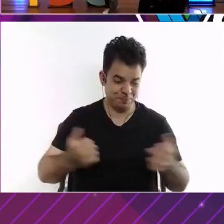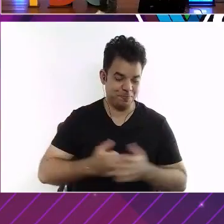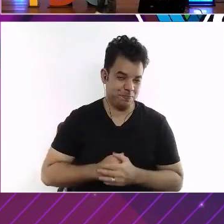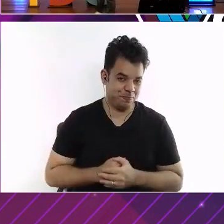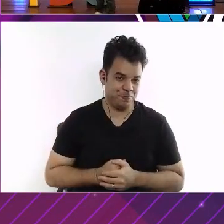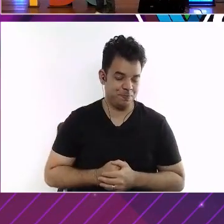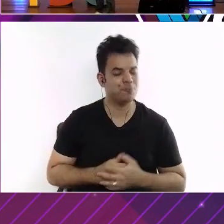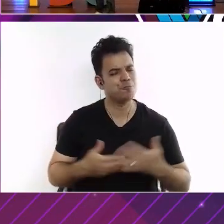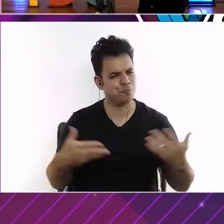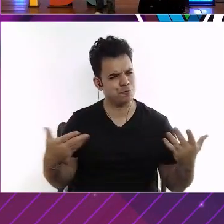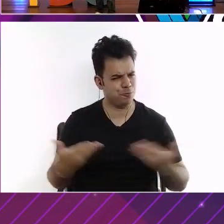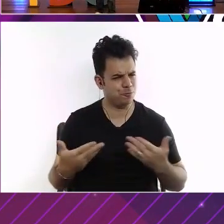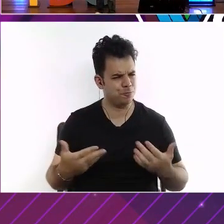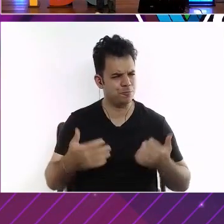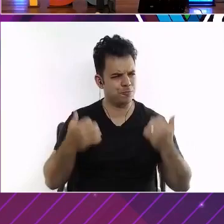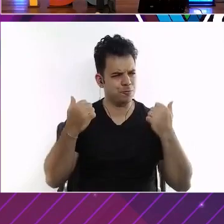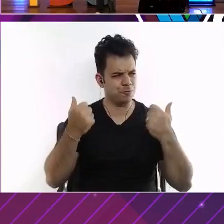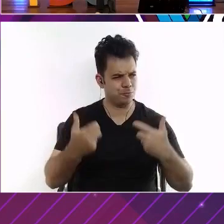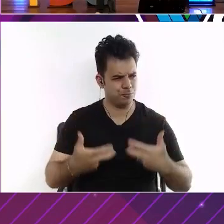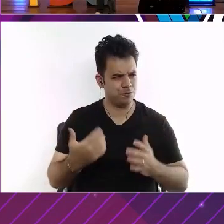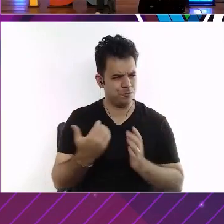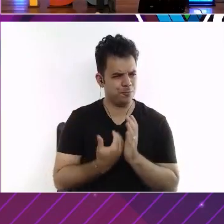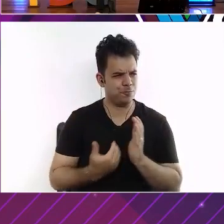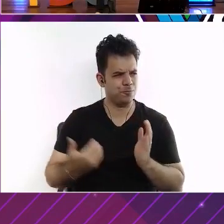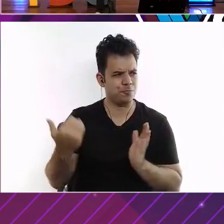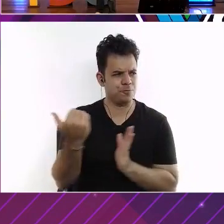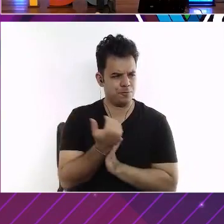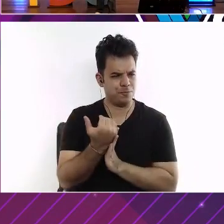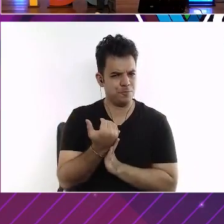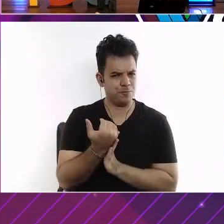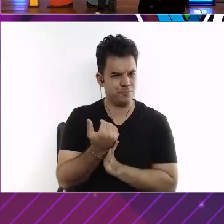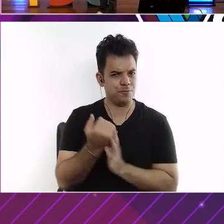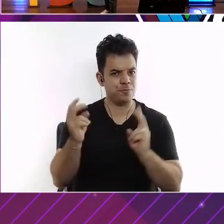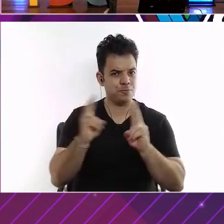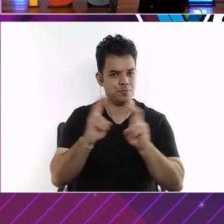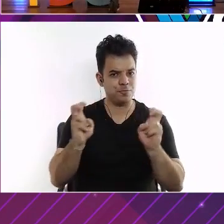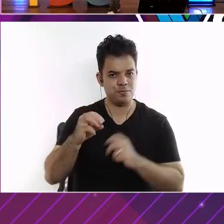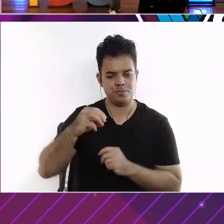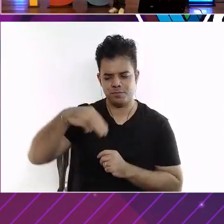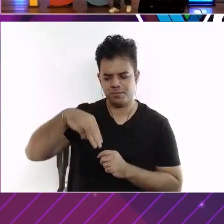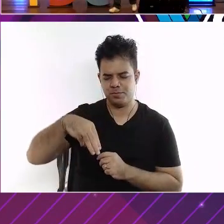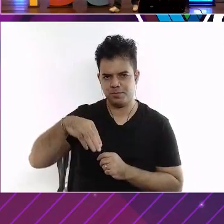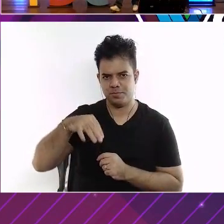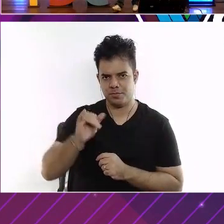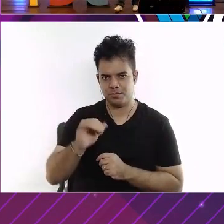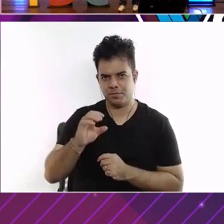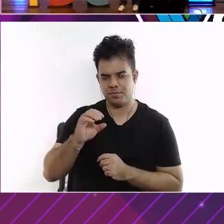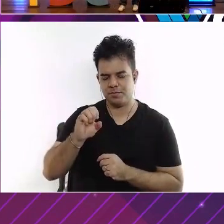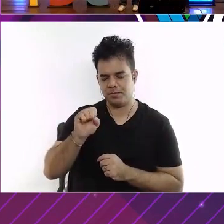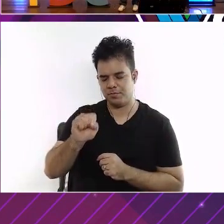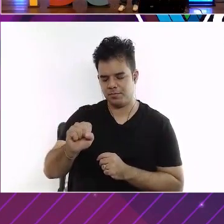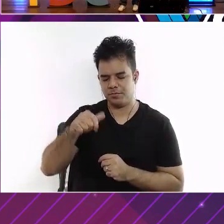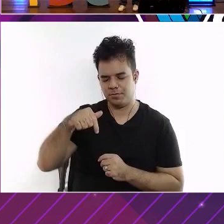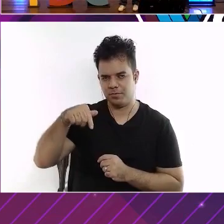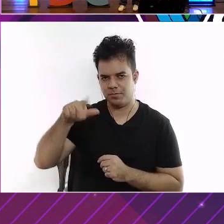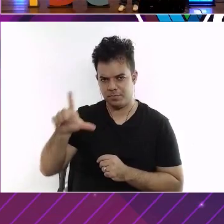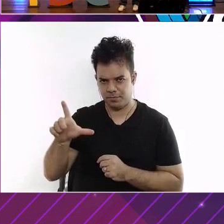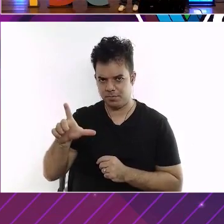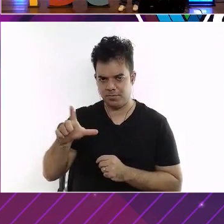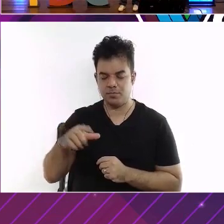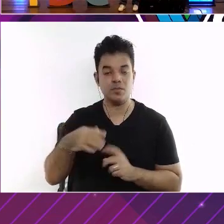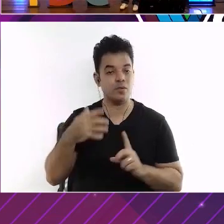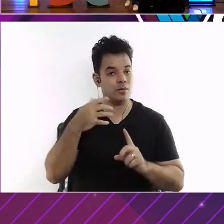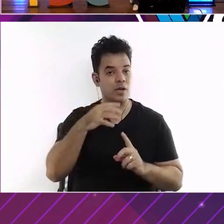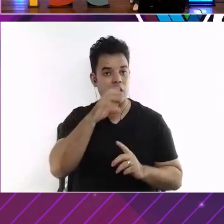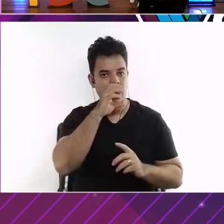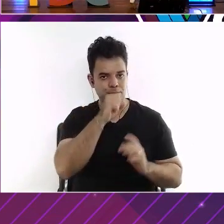Bom, hoje eu vou falar aqui um pouquinho para vocês sobre o MySQL, o que a Oracle tem de novidade no MySQL. Deixa eu me apresentar rapidinho